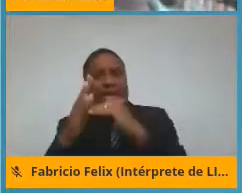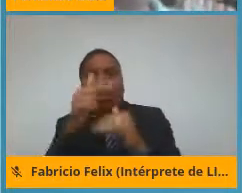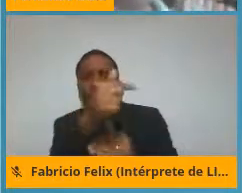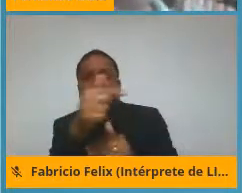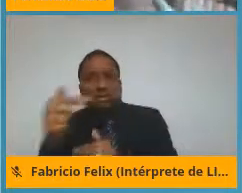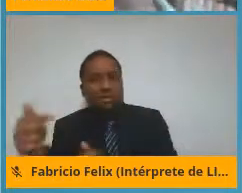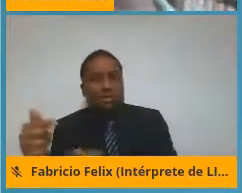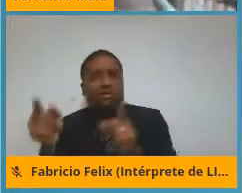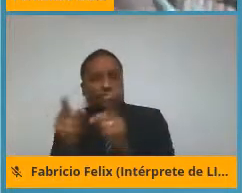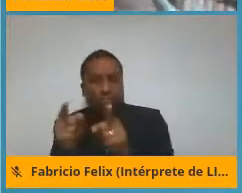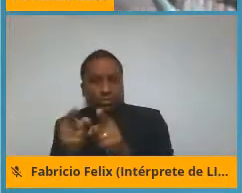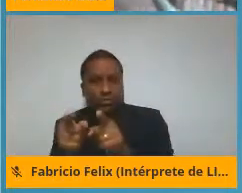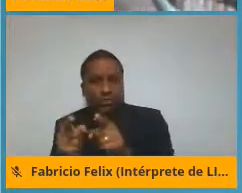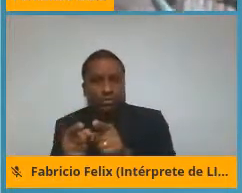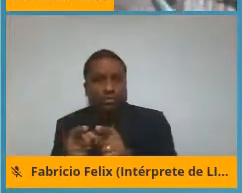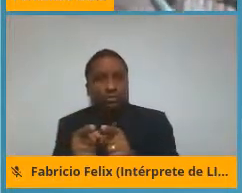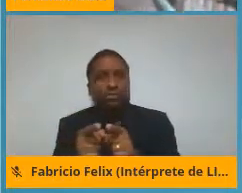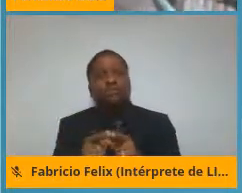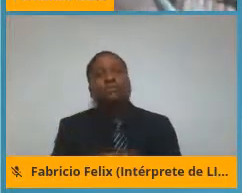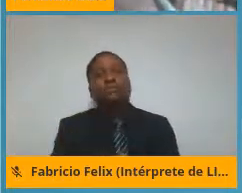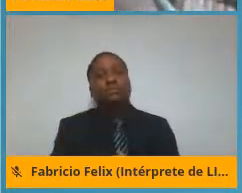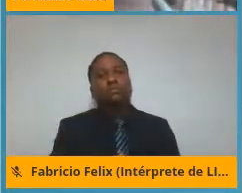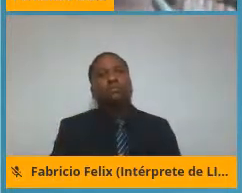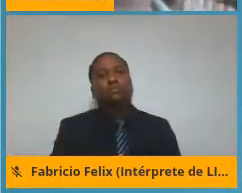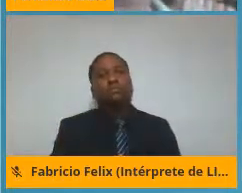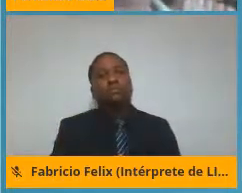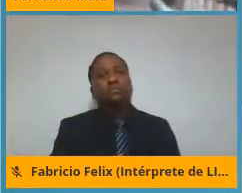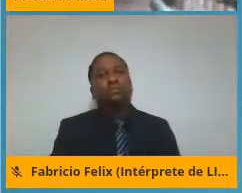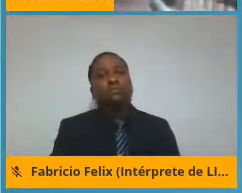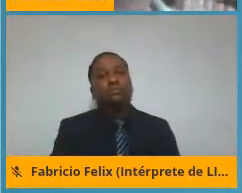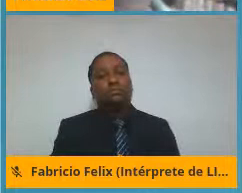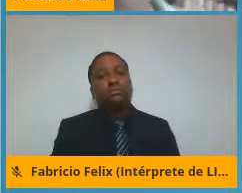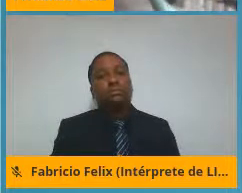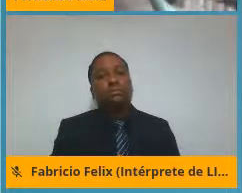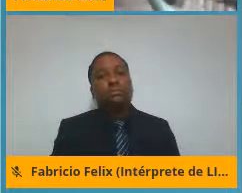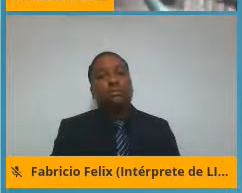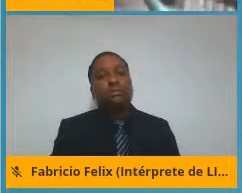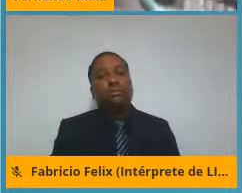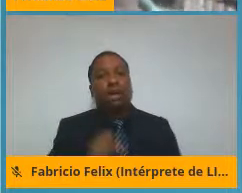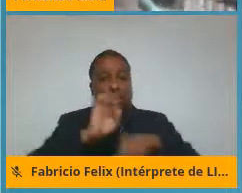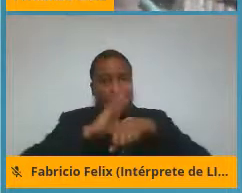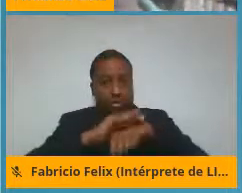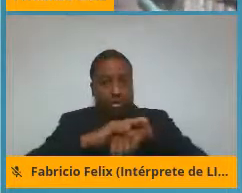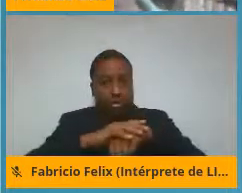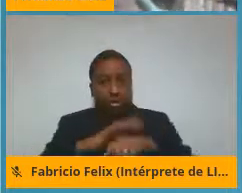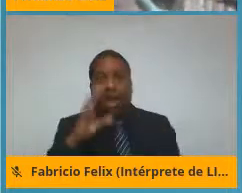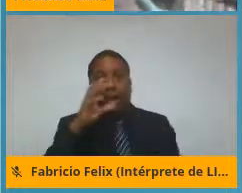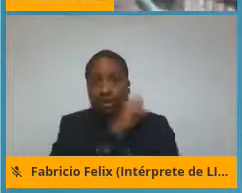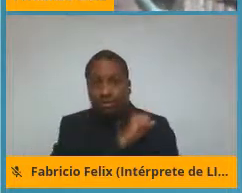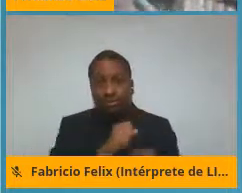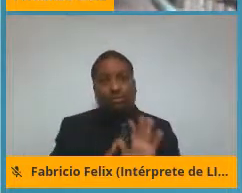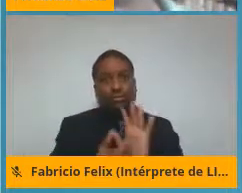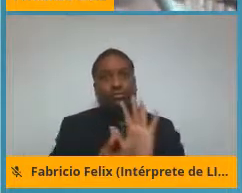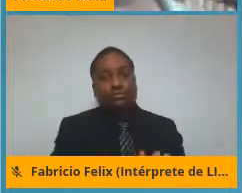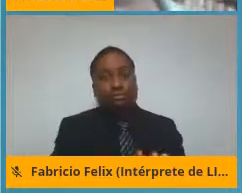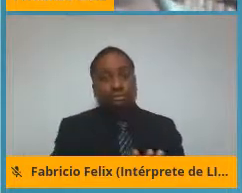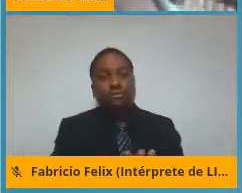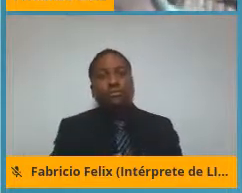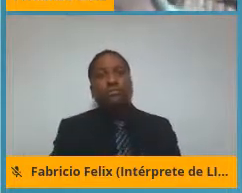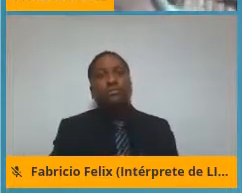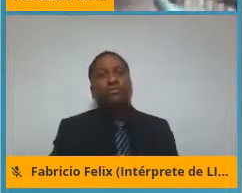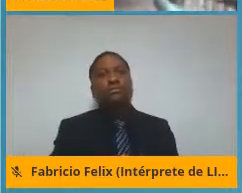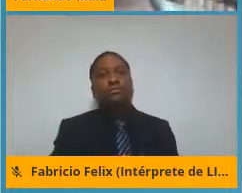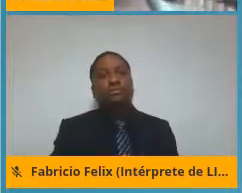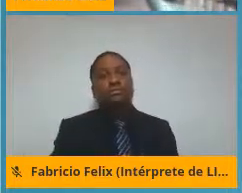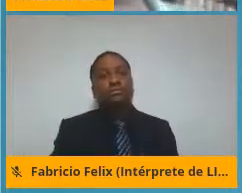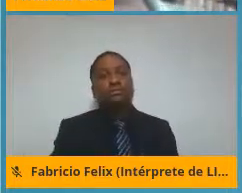incubação muito curta que aparece, geralmente, quando tem que aparecer sintomas, aparece rápido. O quadro clínico é de início súbito, como quase todas as doenças